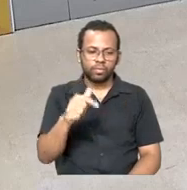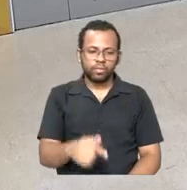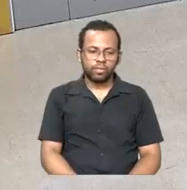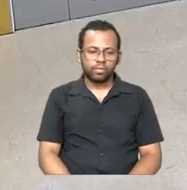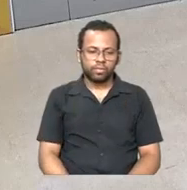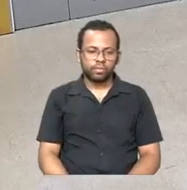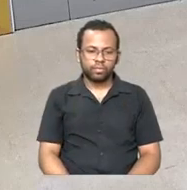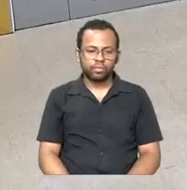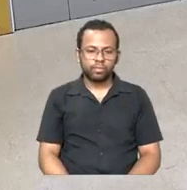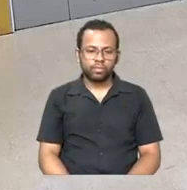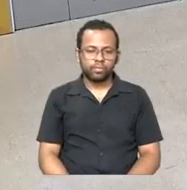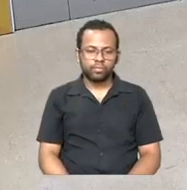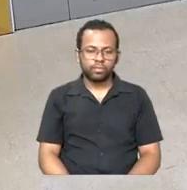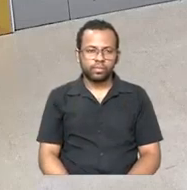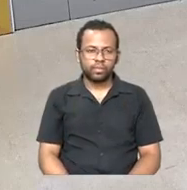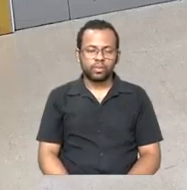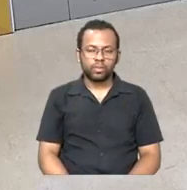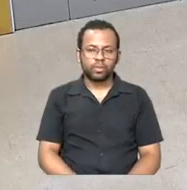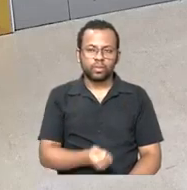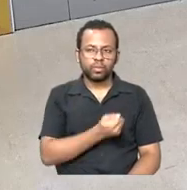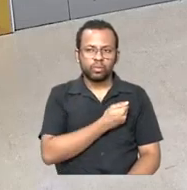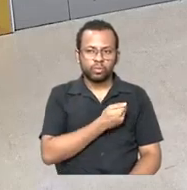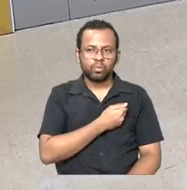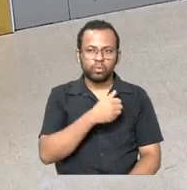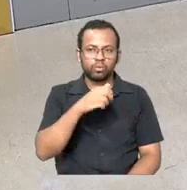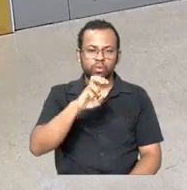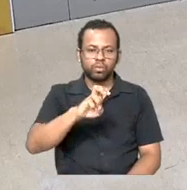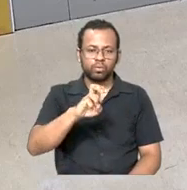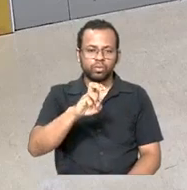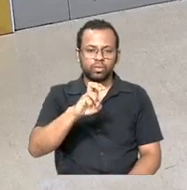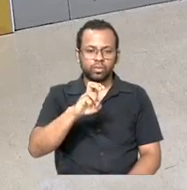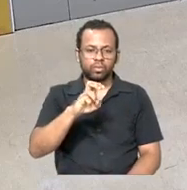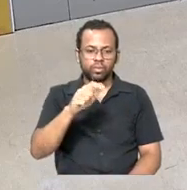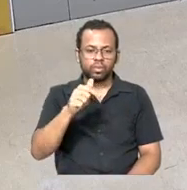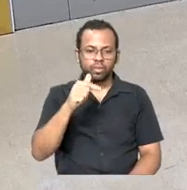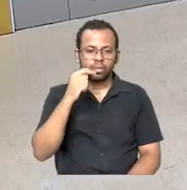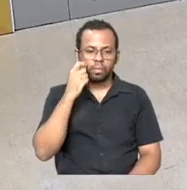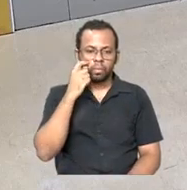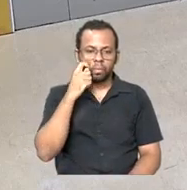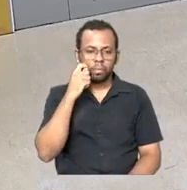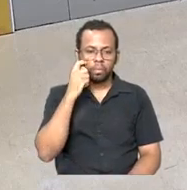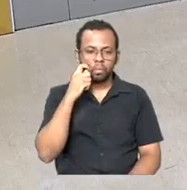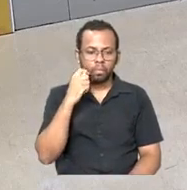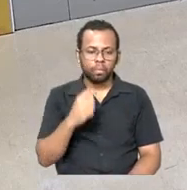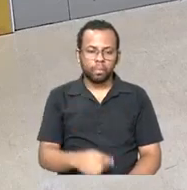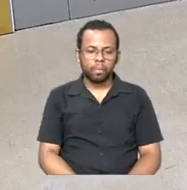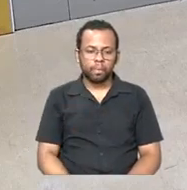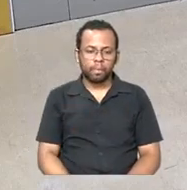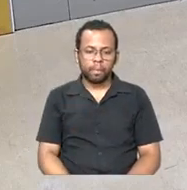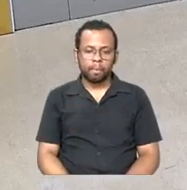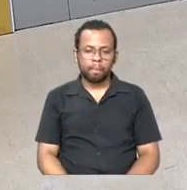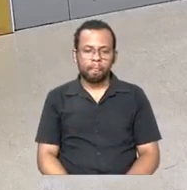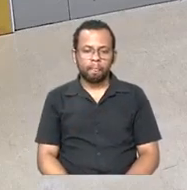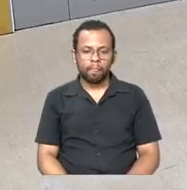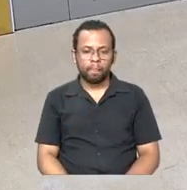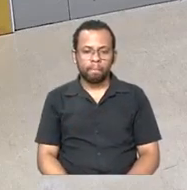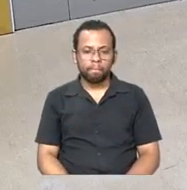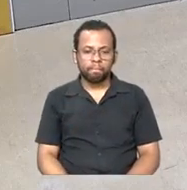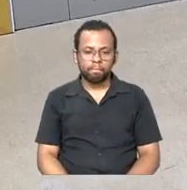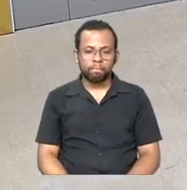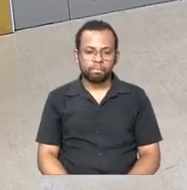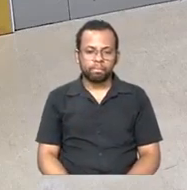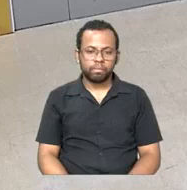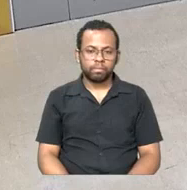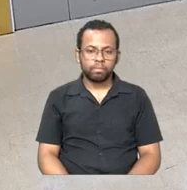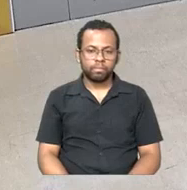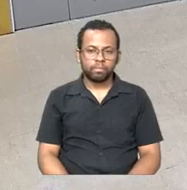o 17 saiu e o 57 também vamos que vamos 57 estamos ao